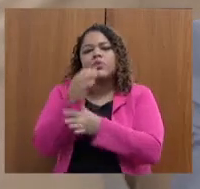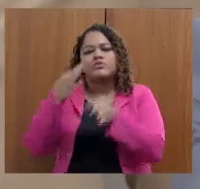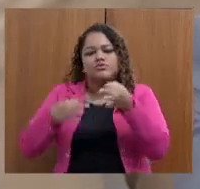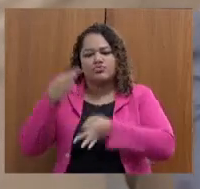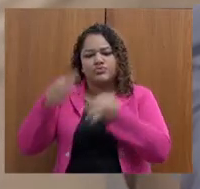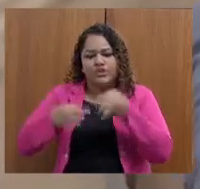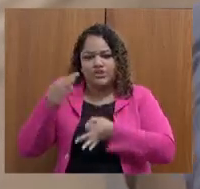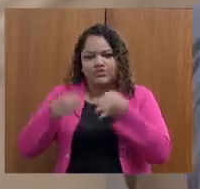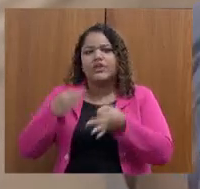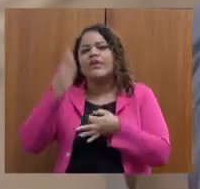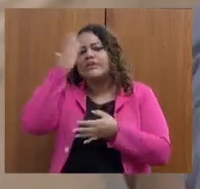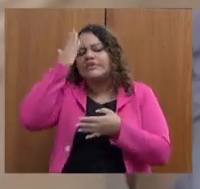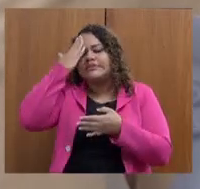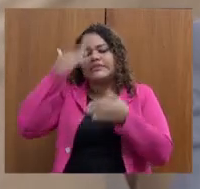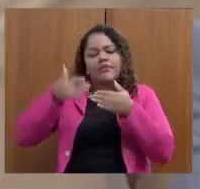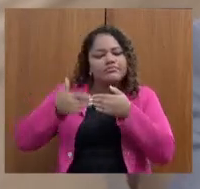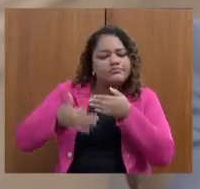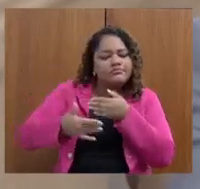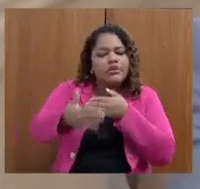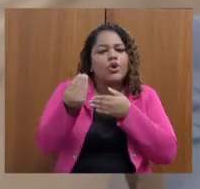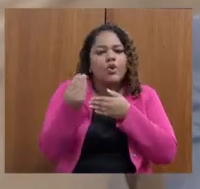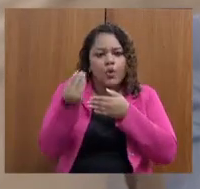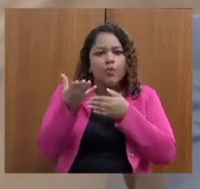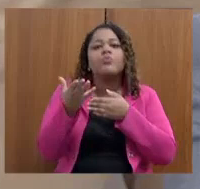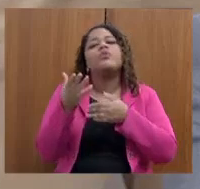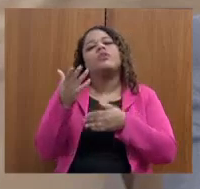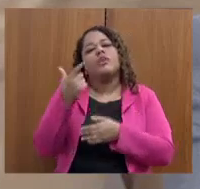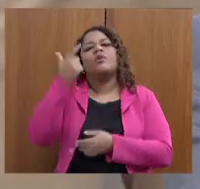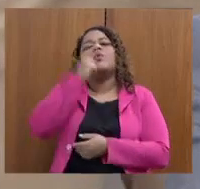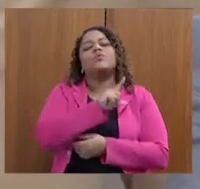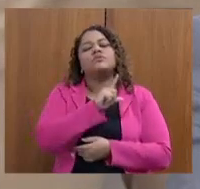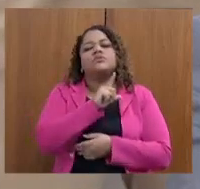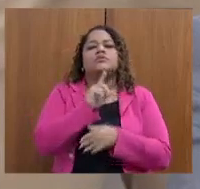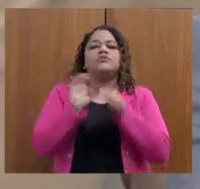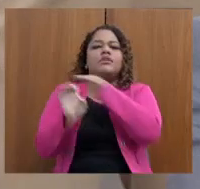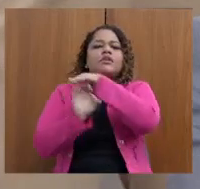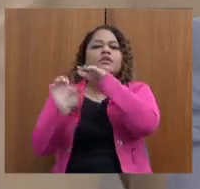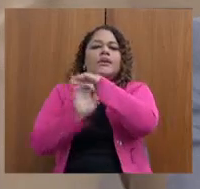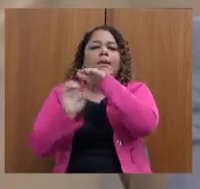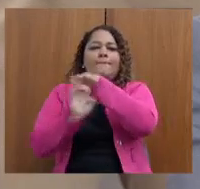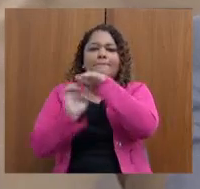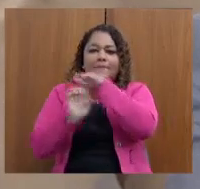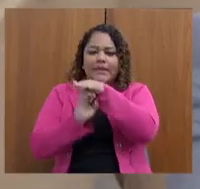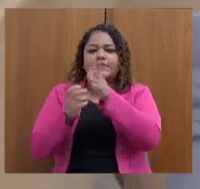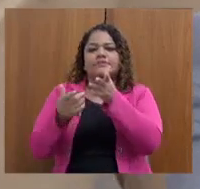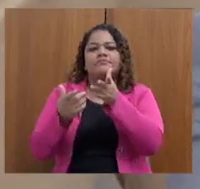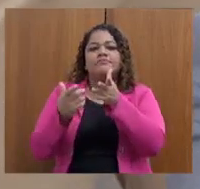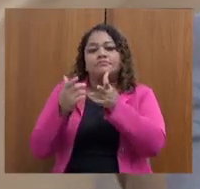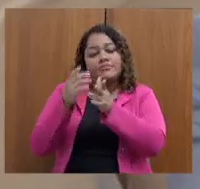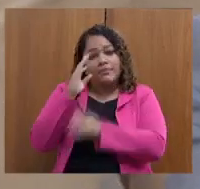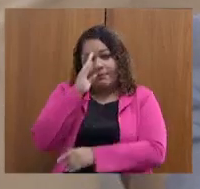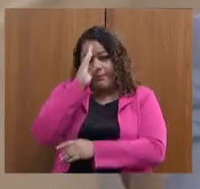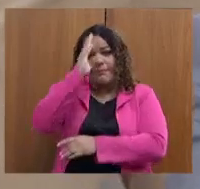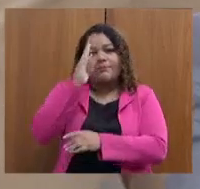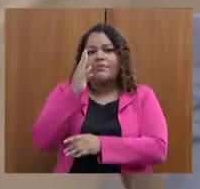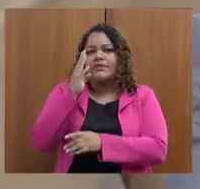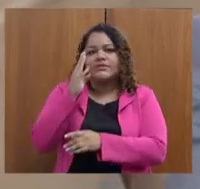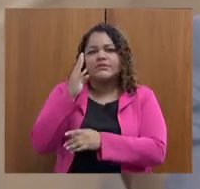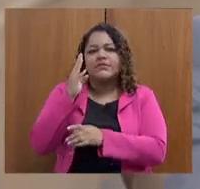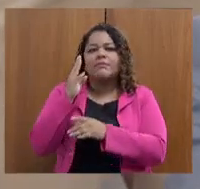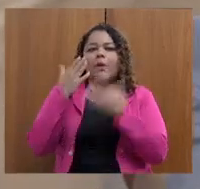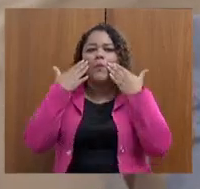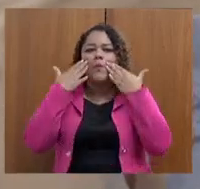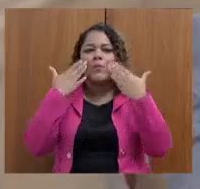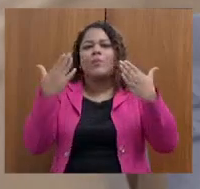nós conseguimos fazer com que essas empresas sejam nossas maiores garotos